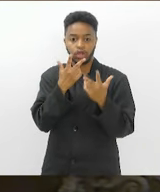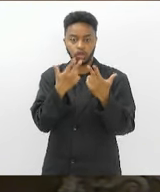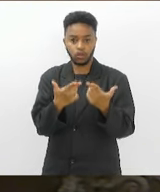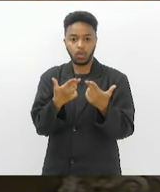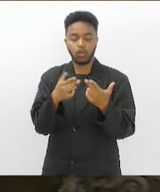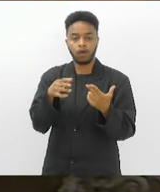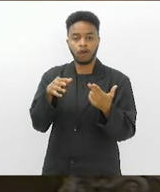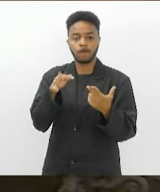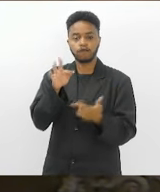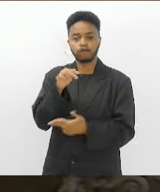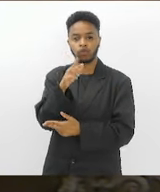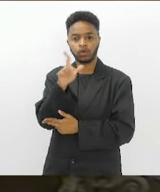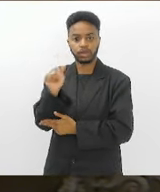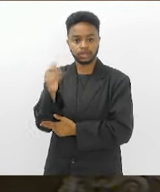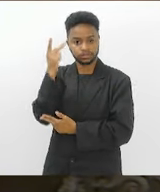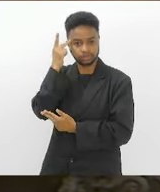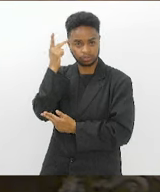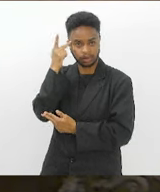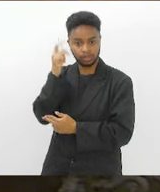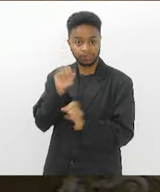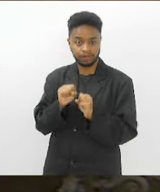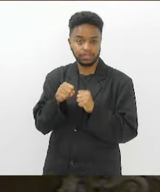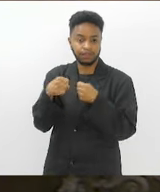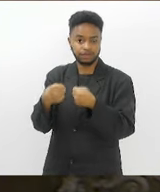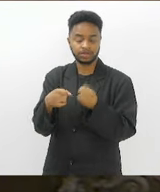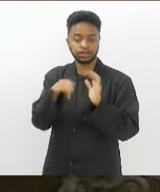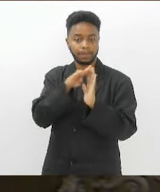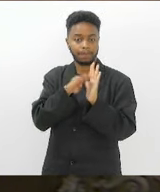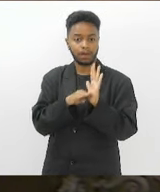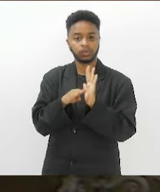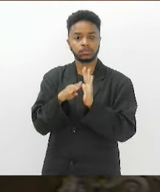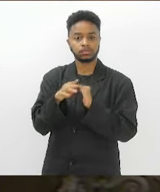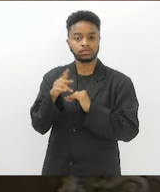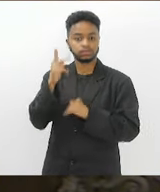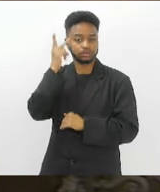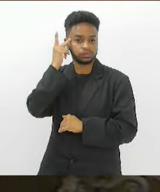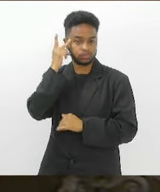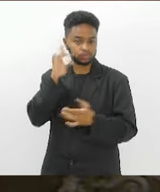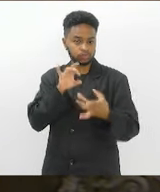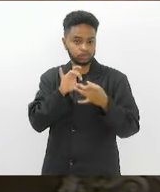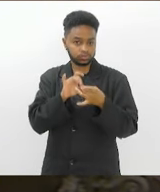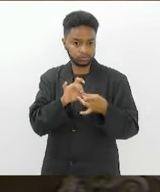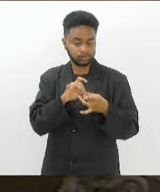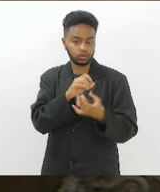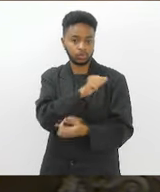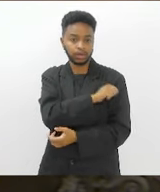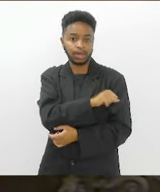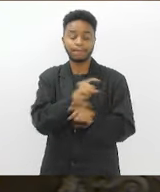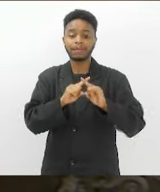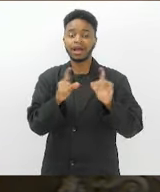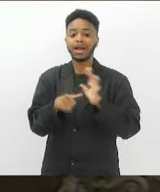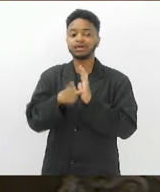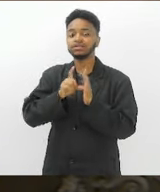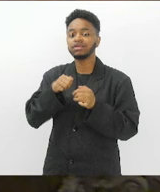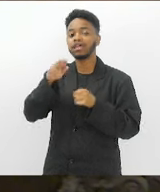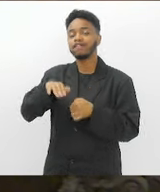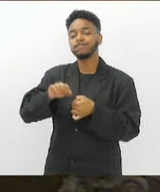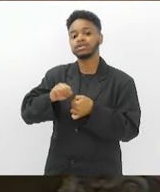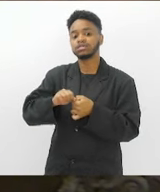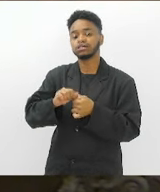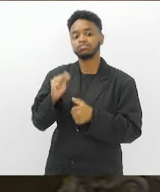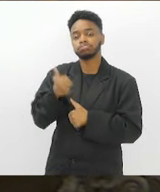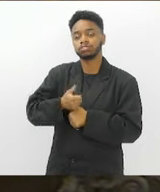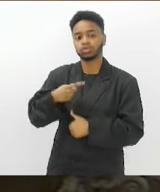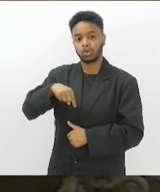pauta paulista. E quem faz isso? Quem fazia isso para o Rio de Janeiro? Hoje temos o Correio da